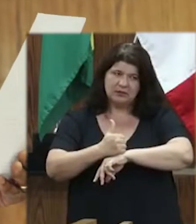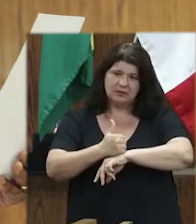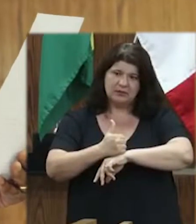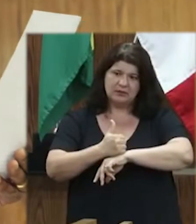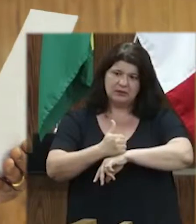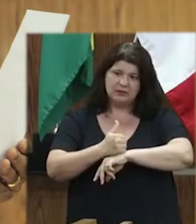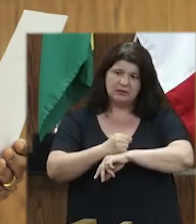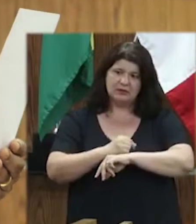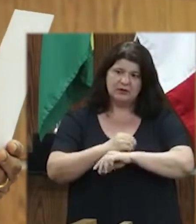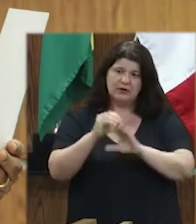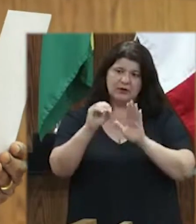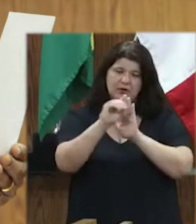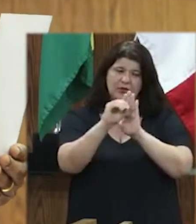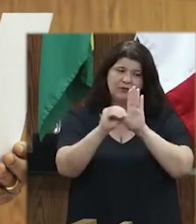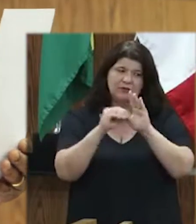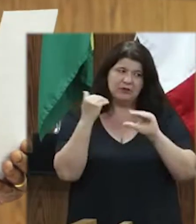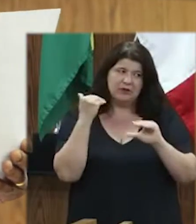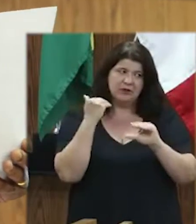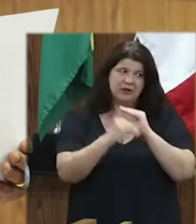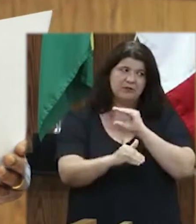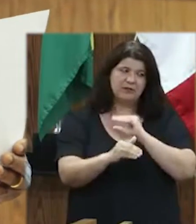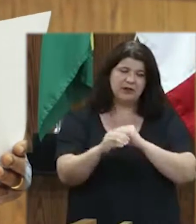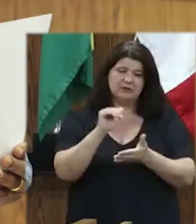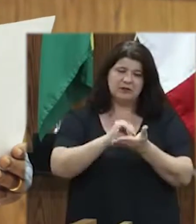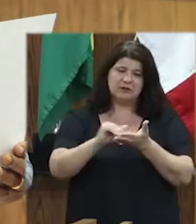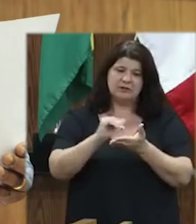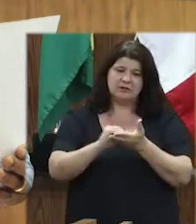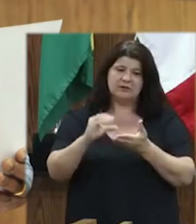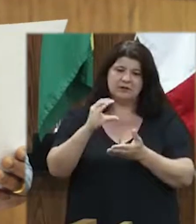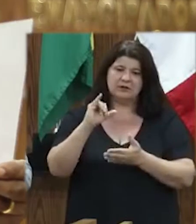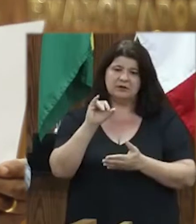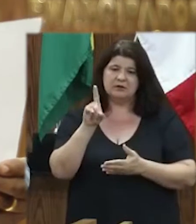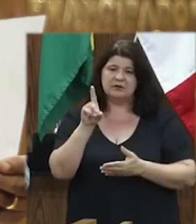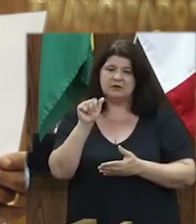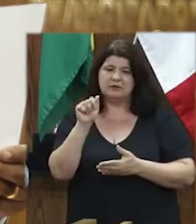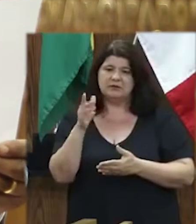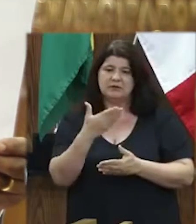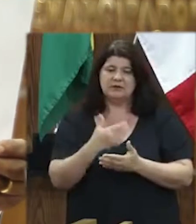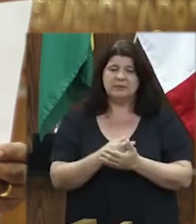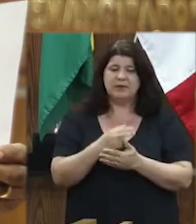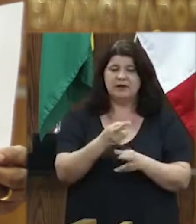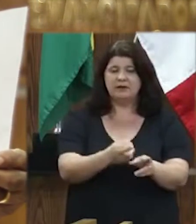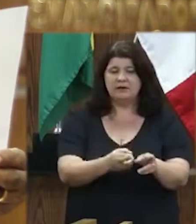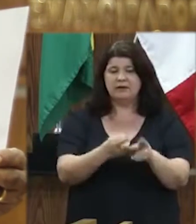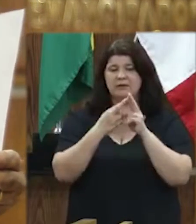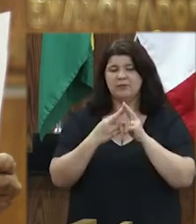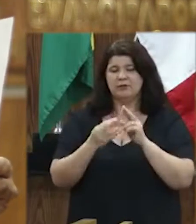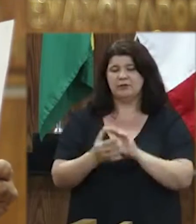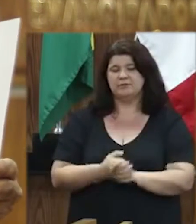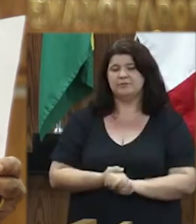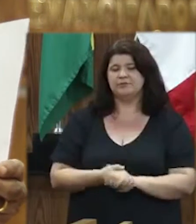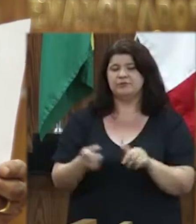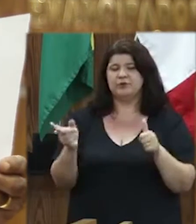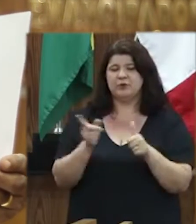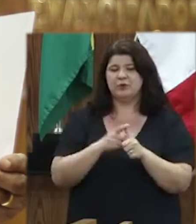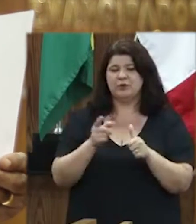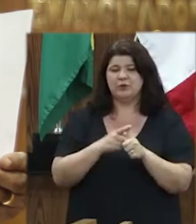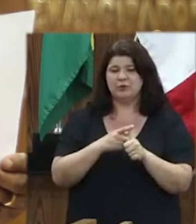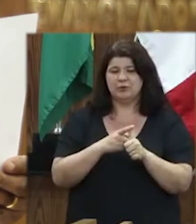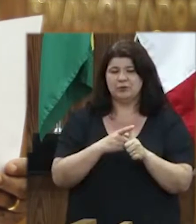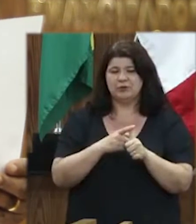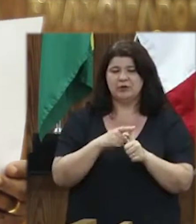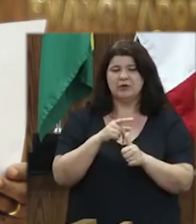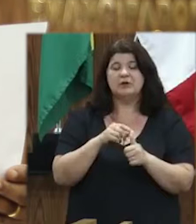seja enviado ofício à senhora secretária de Educação, Maria Aparecida Cubilha, para que responda o que segue. 1. Solicito que a